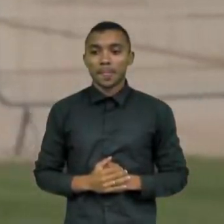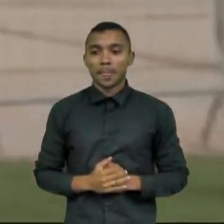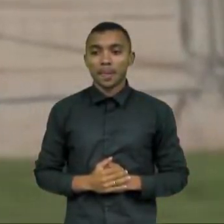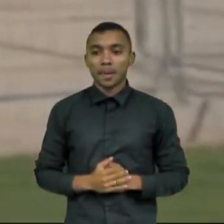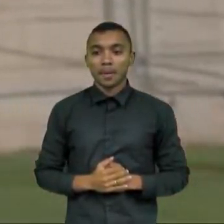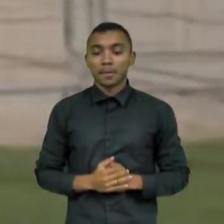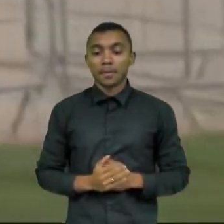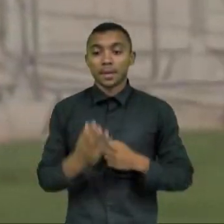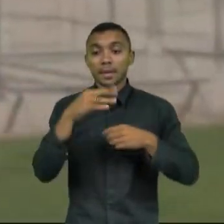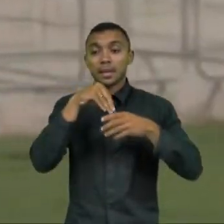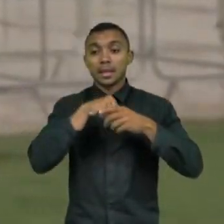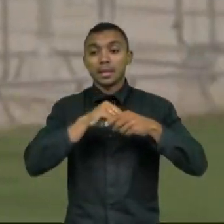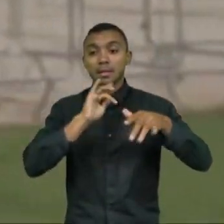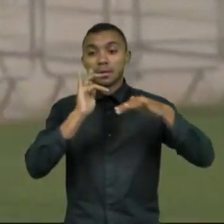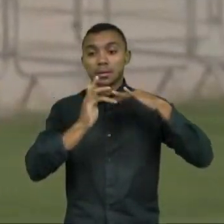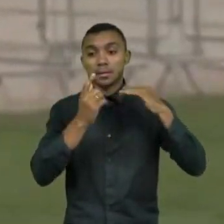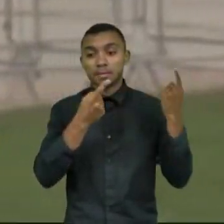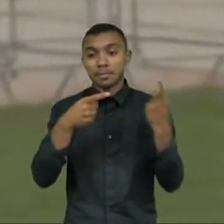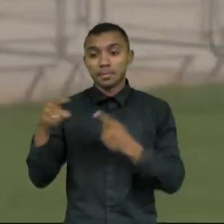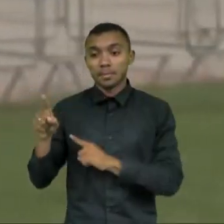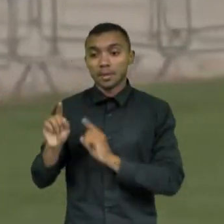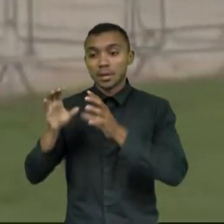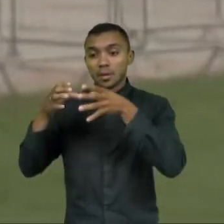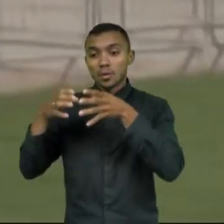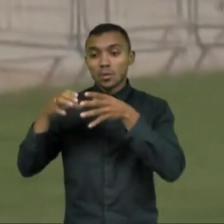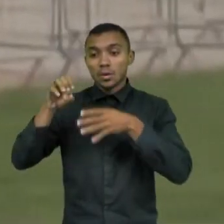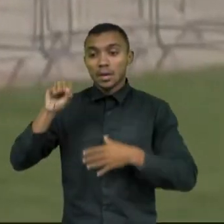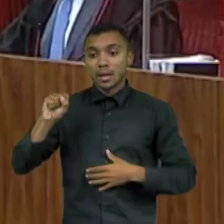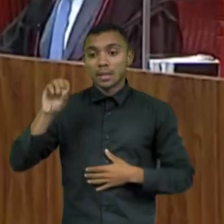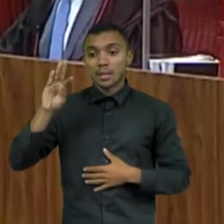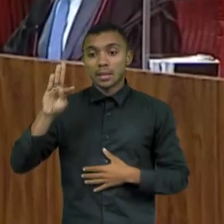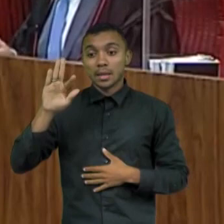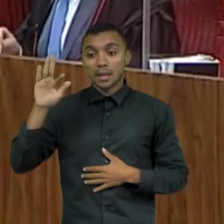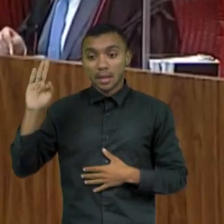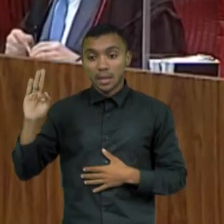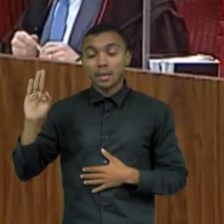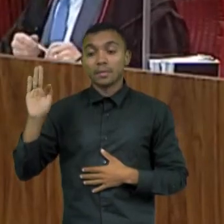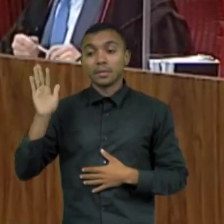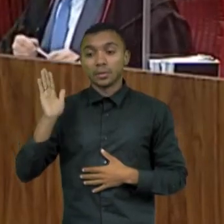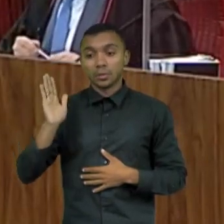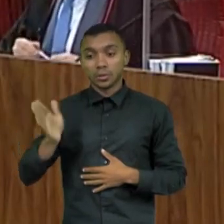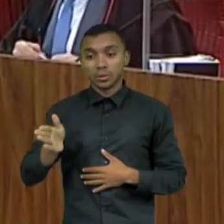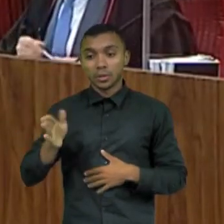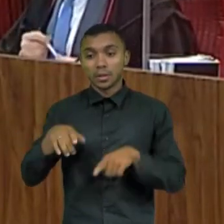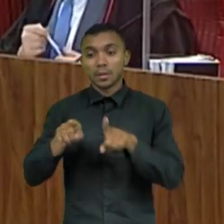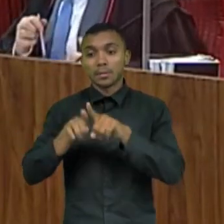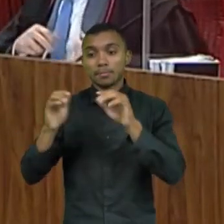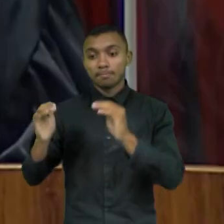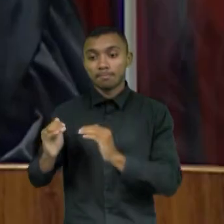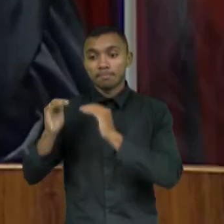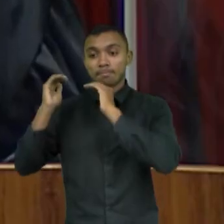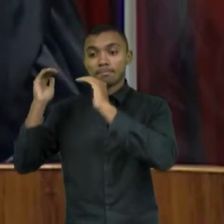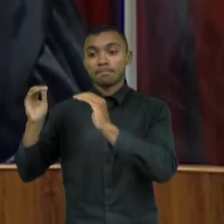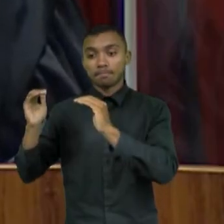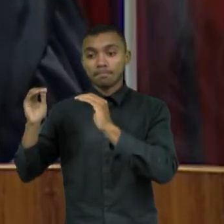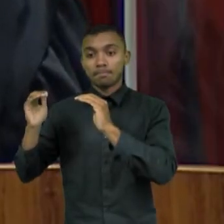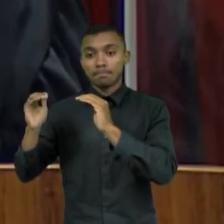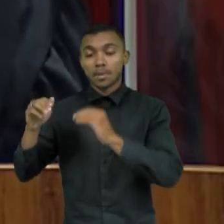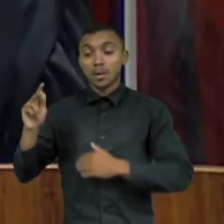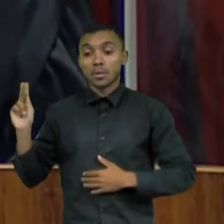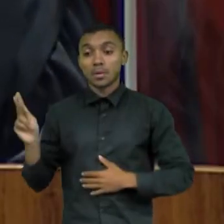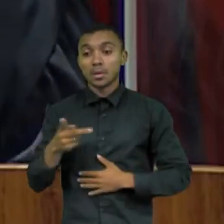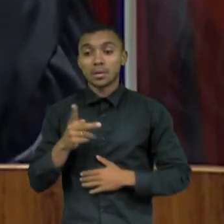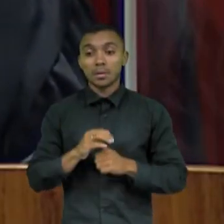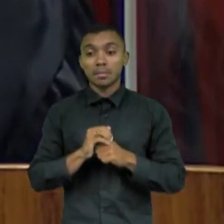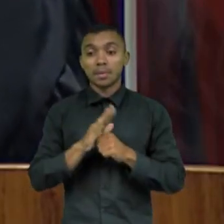redes sociais aos ministros do Supremo Tribunal Federal e Tribunal Superior Eleitoral têm se